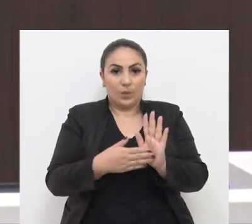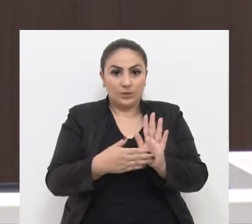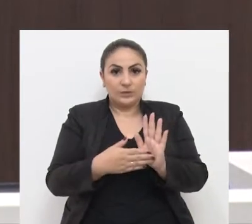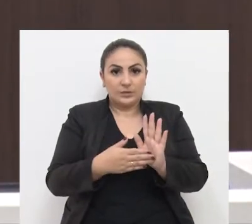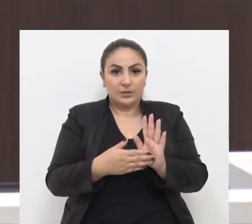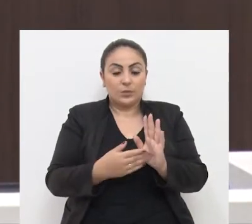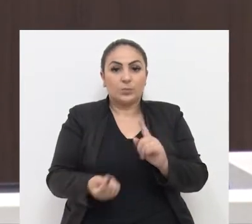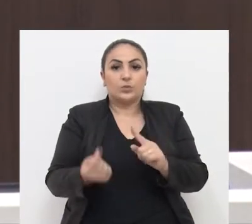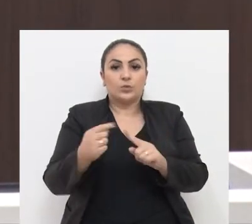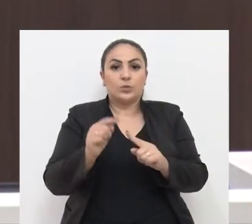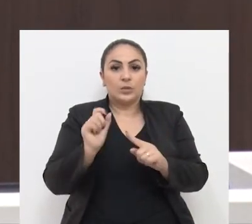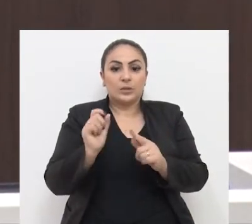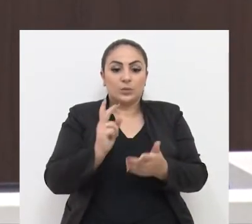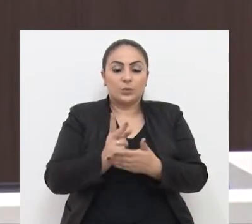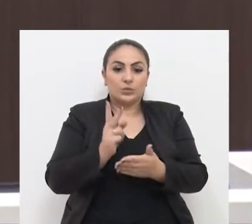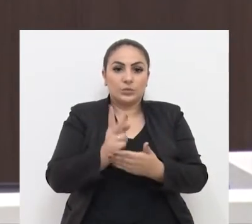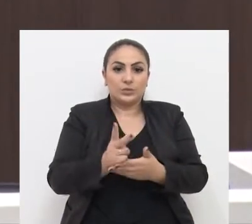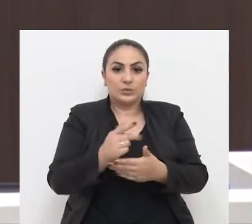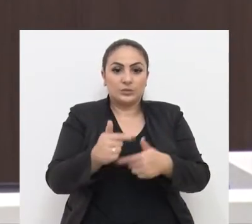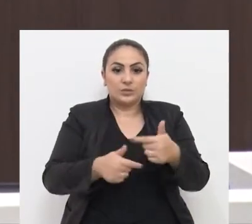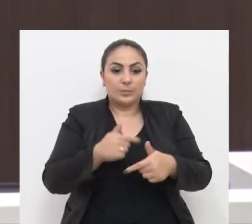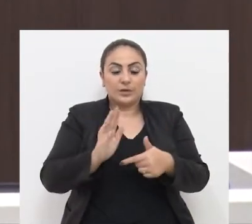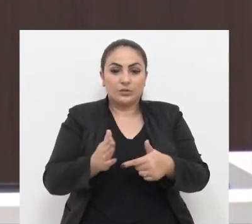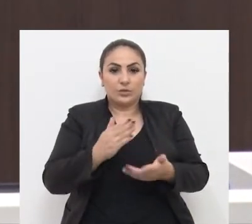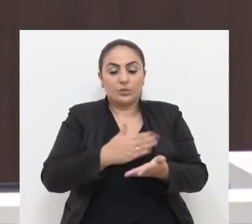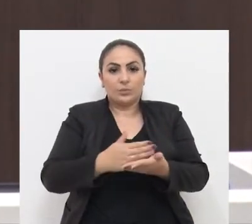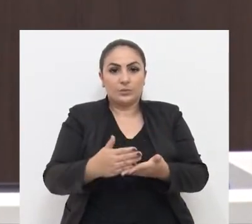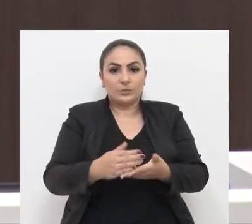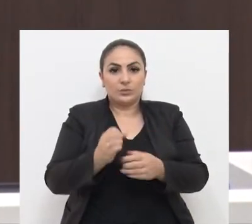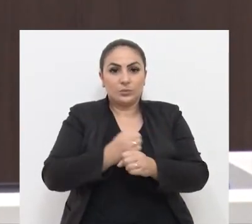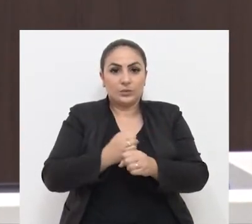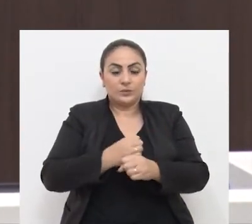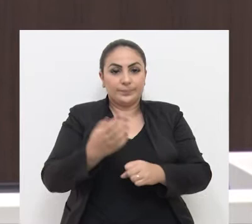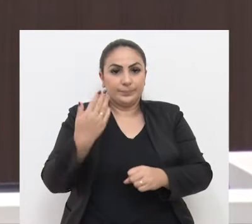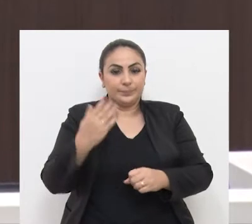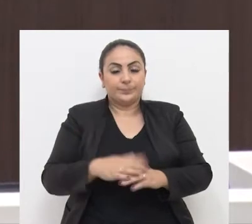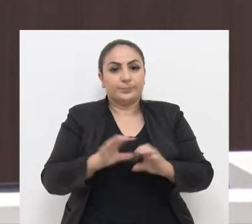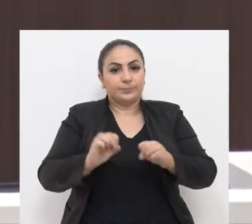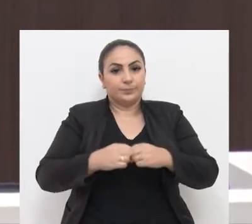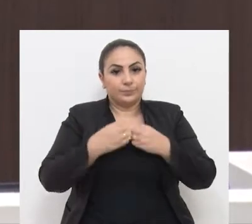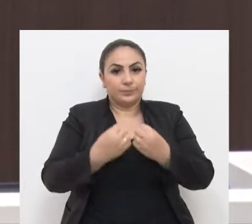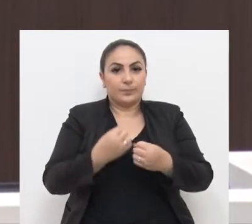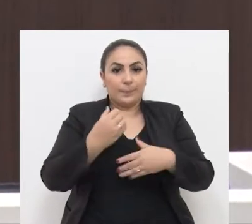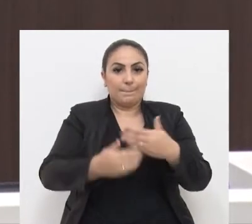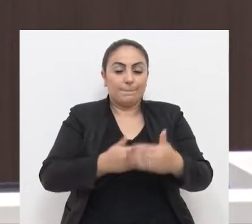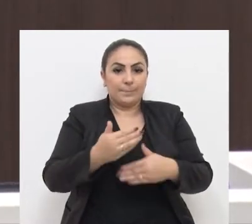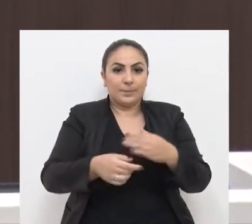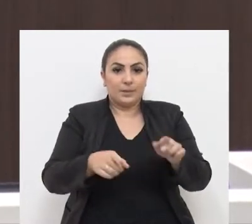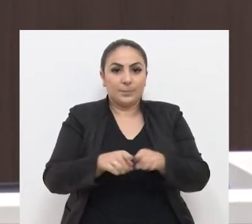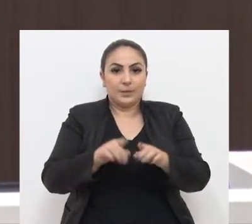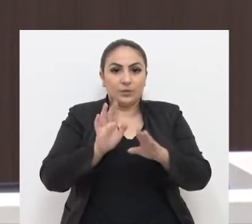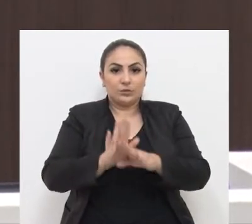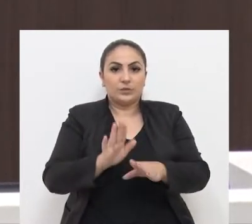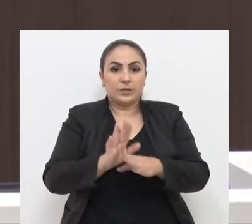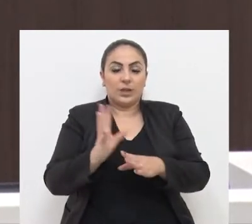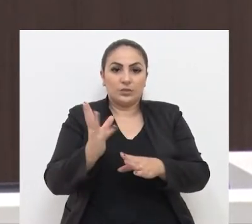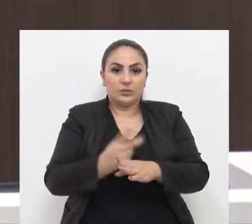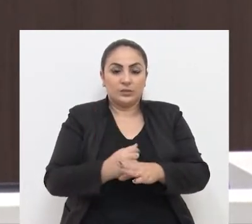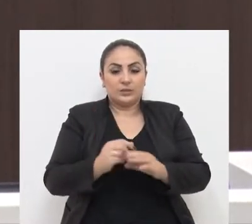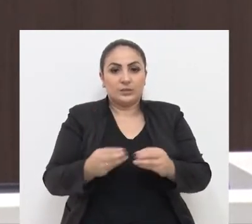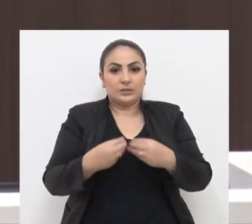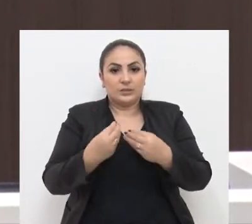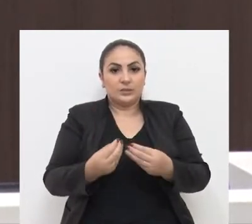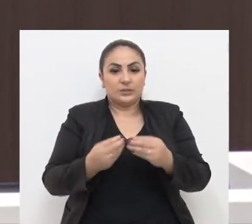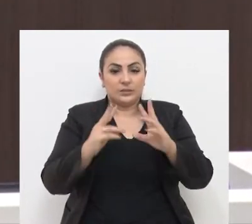com o intuito de dar continuidade aos trabalhos já iniciados em anos anteriores, fortalecendo o processo e colaborando na agilidade